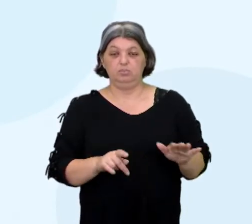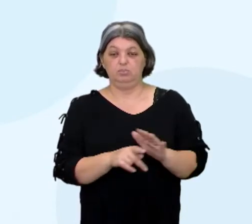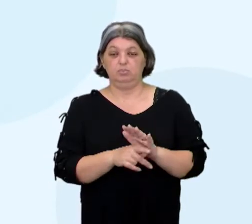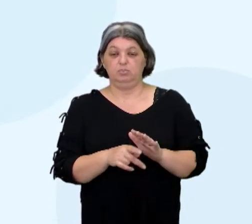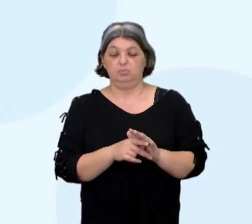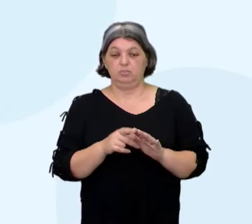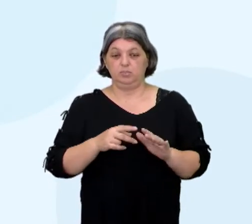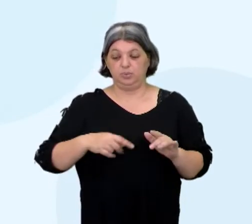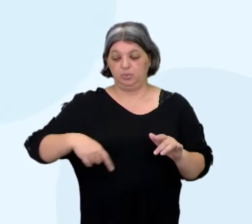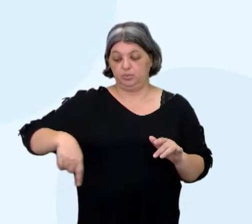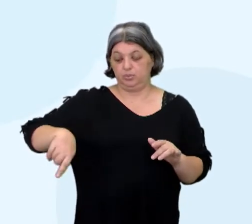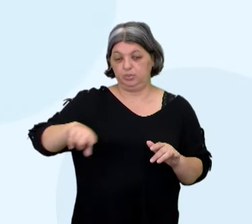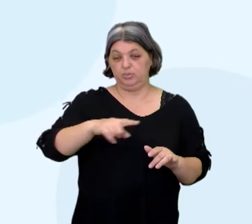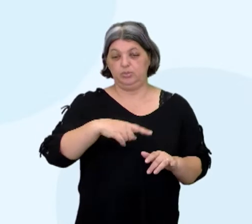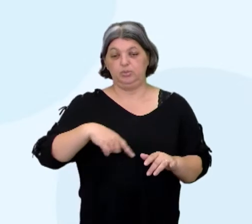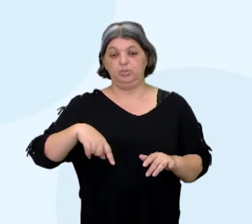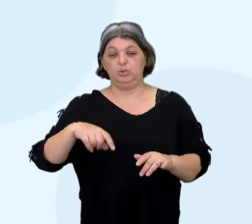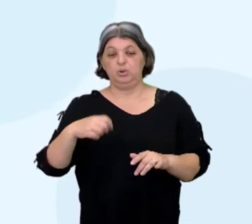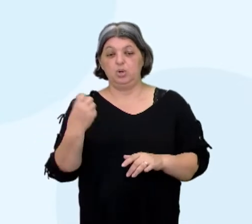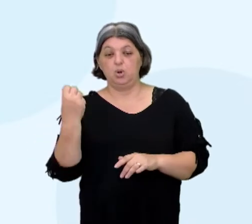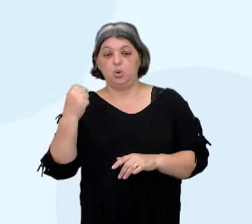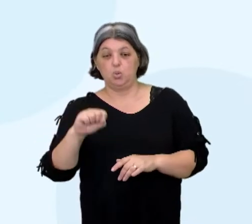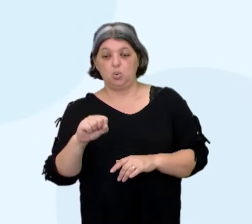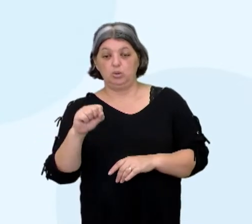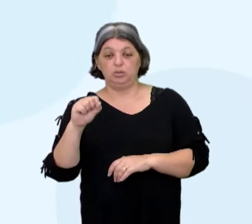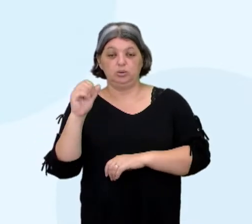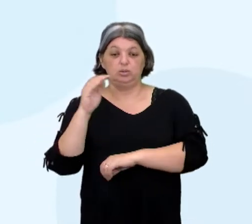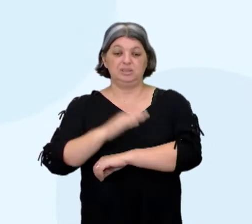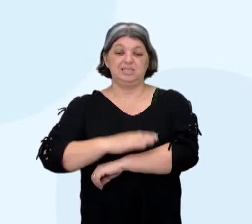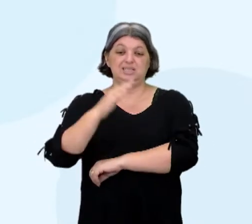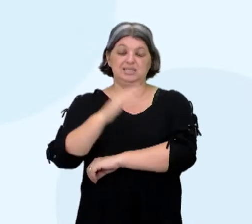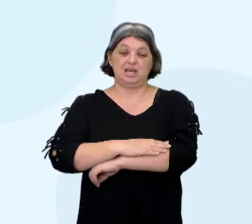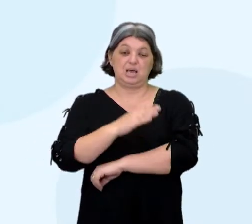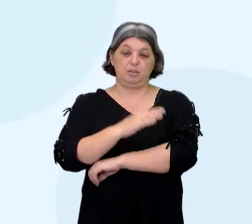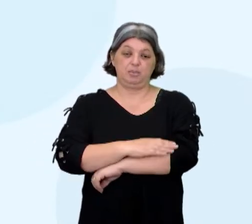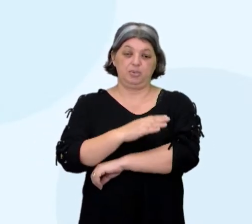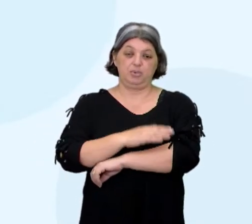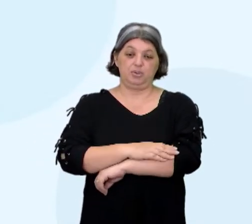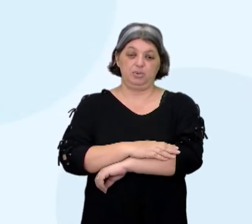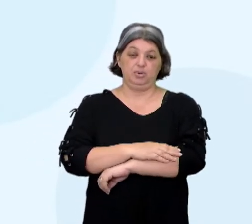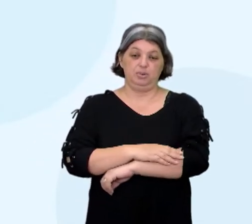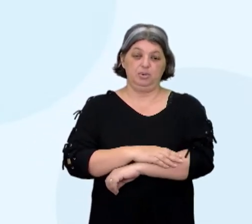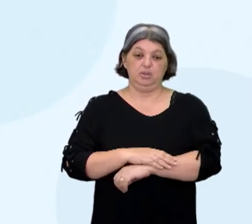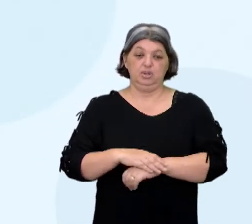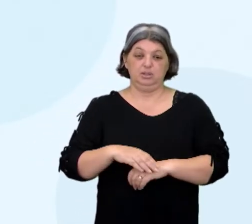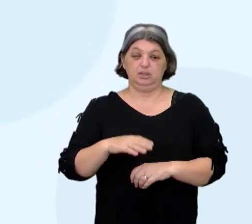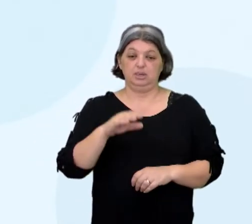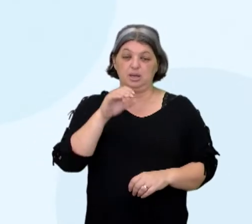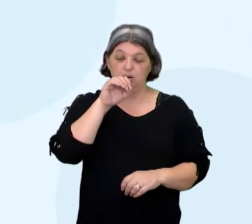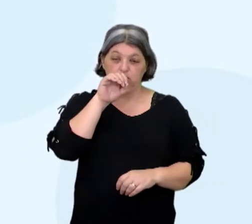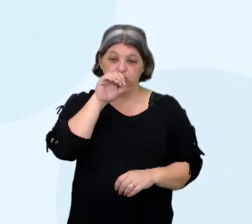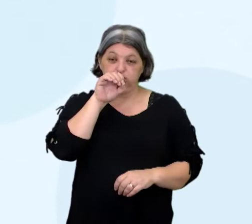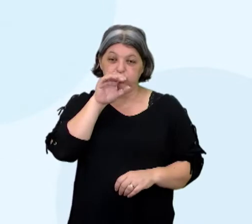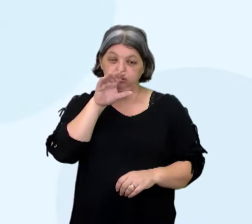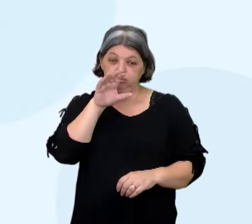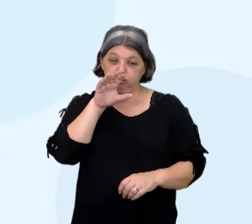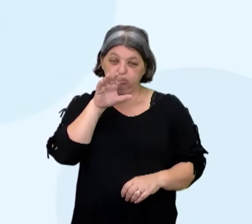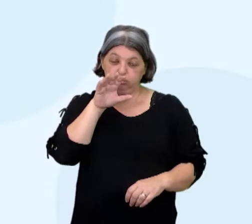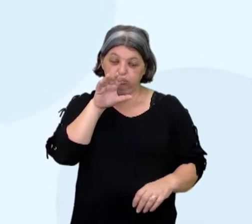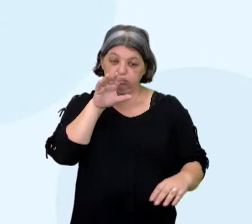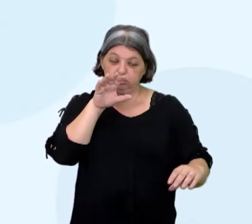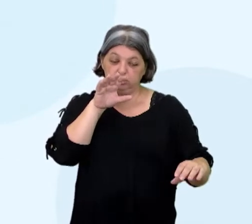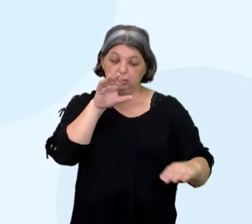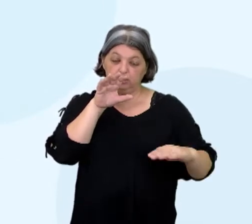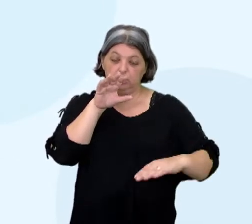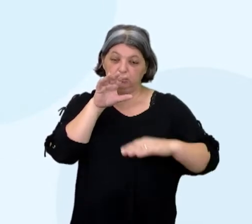da jarra, eram colocados aí 8 sapos nas bocas aí de cada dragão. Olha que interessante aí, né? Então, durante um tremor de terra, uma